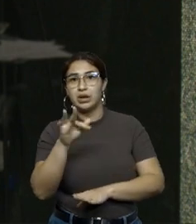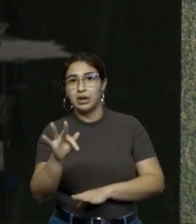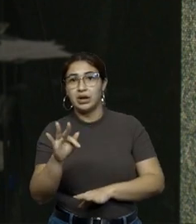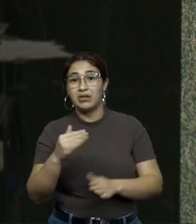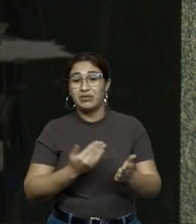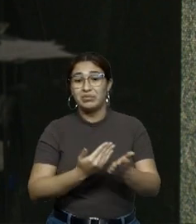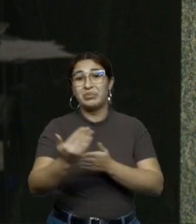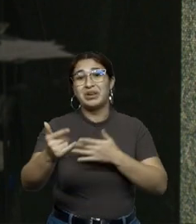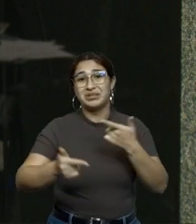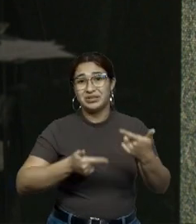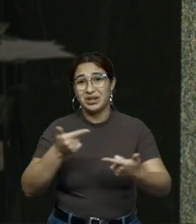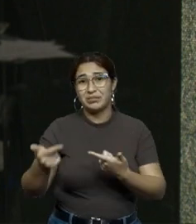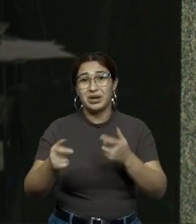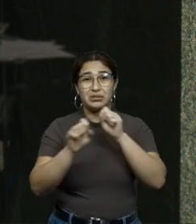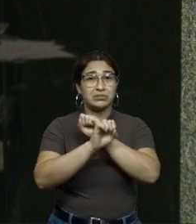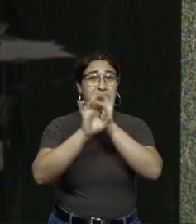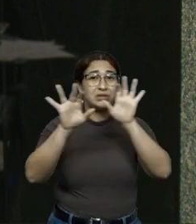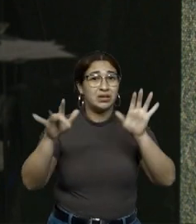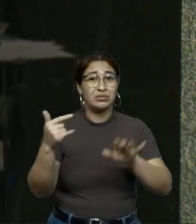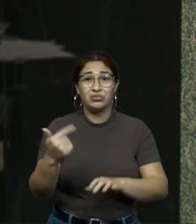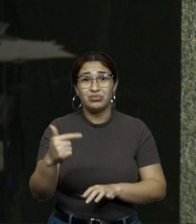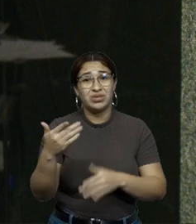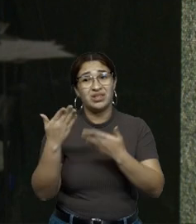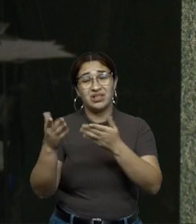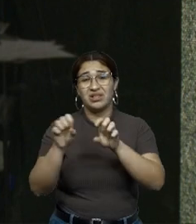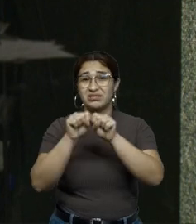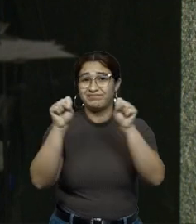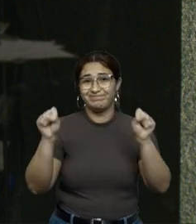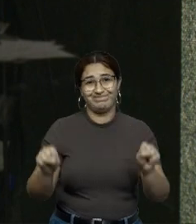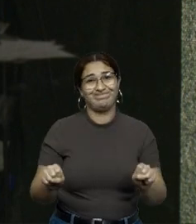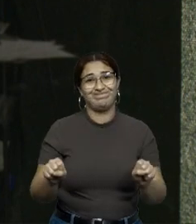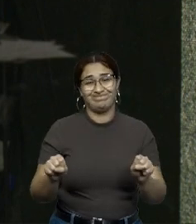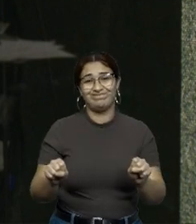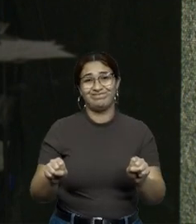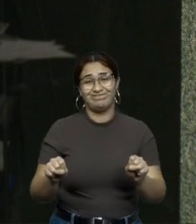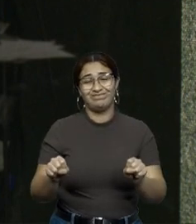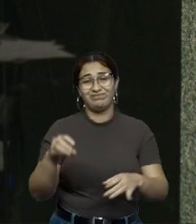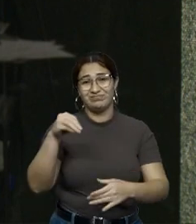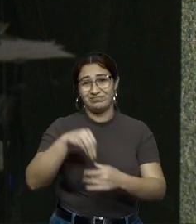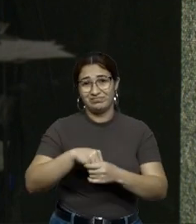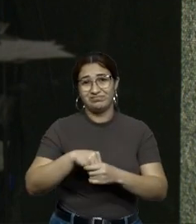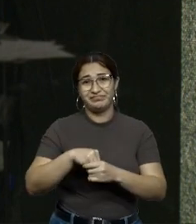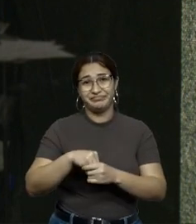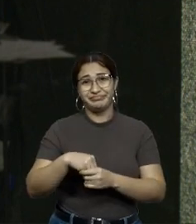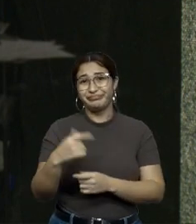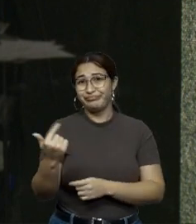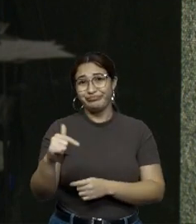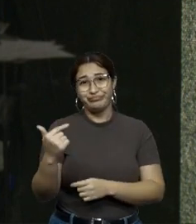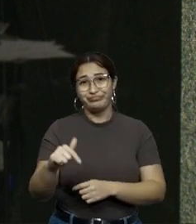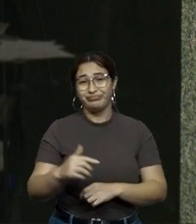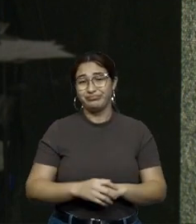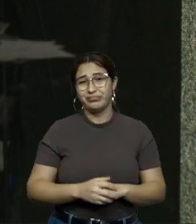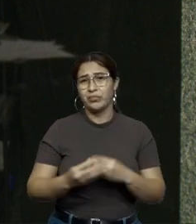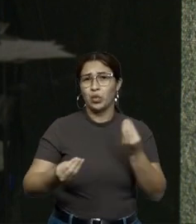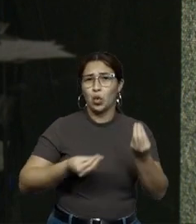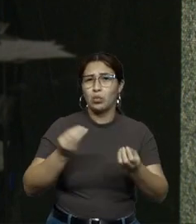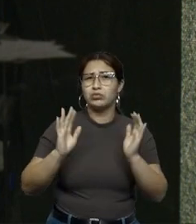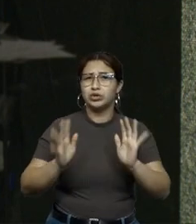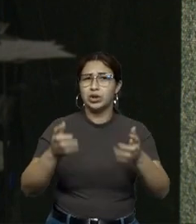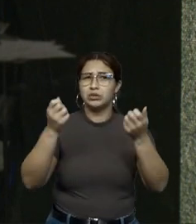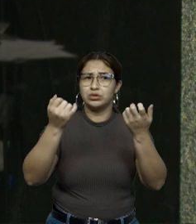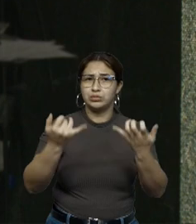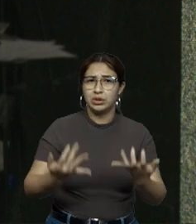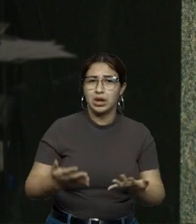então não tem transparência nenhuma aquele sistema que que estava em gente aqui é como foi falado aqui o